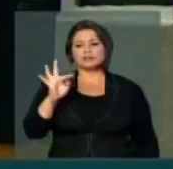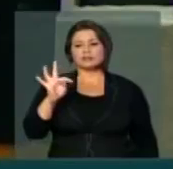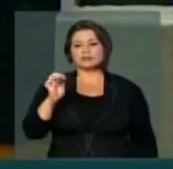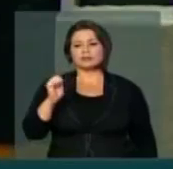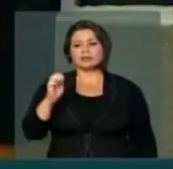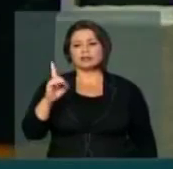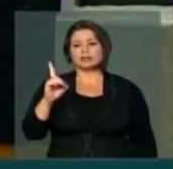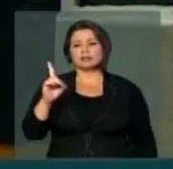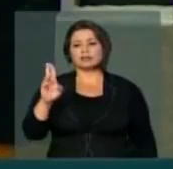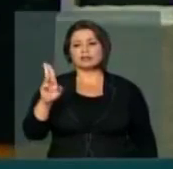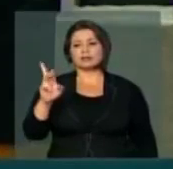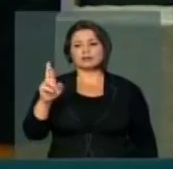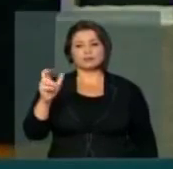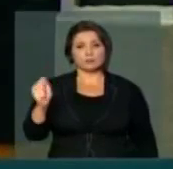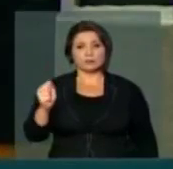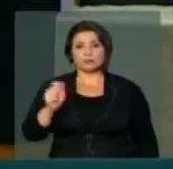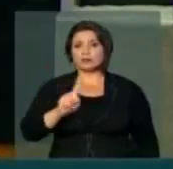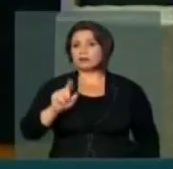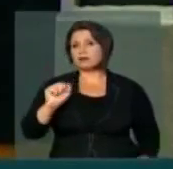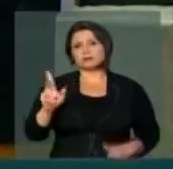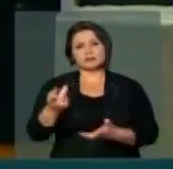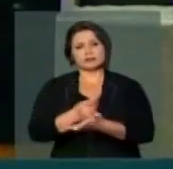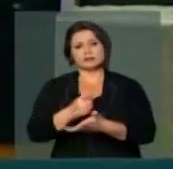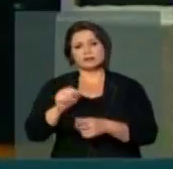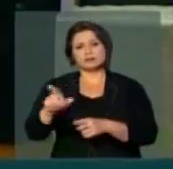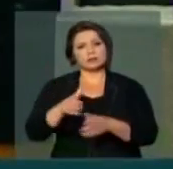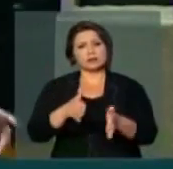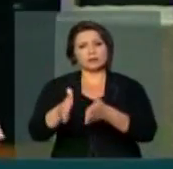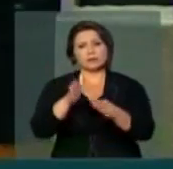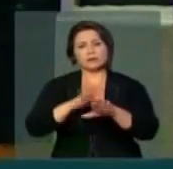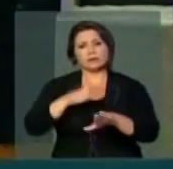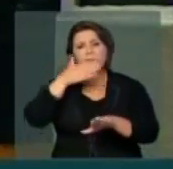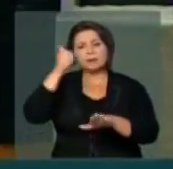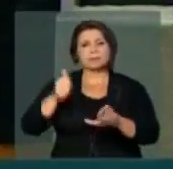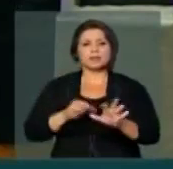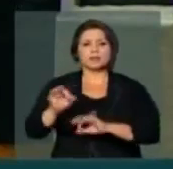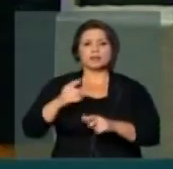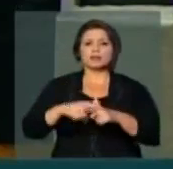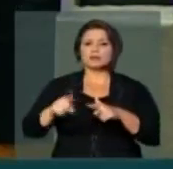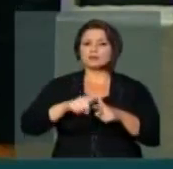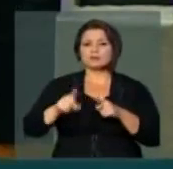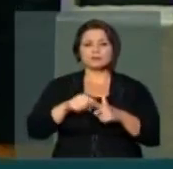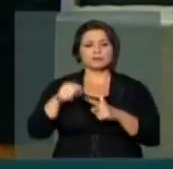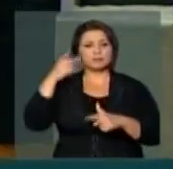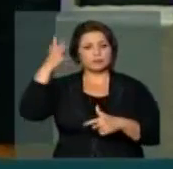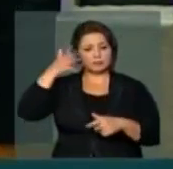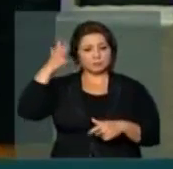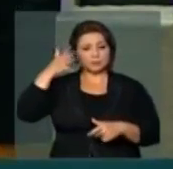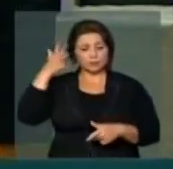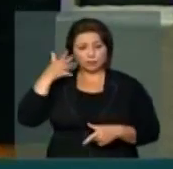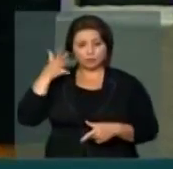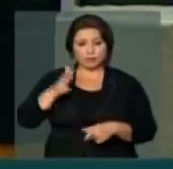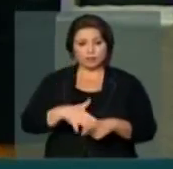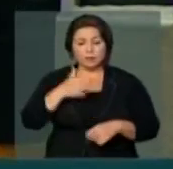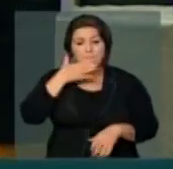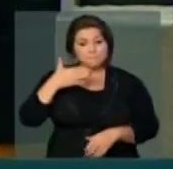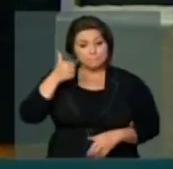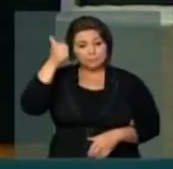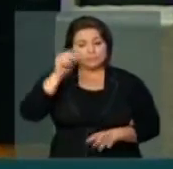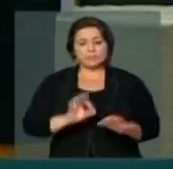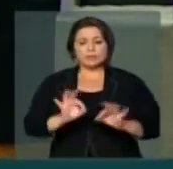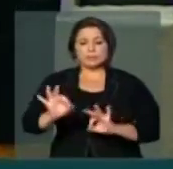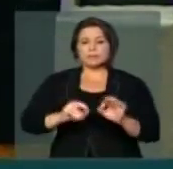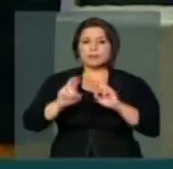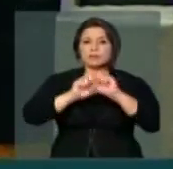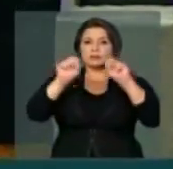Não, esse não é o caminho para melhorar as mazelas da política. O caminho para melhorar o sistema